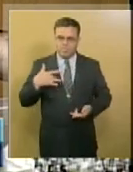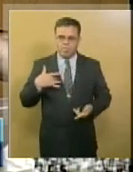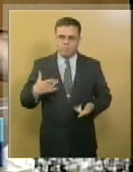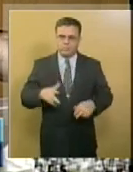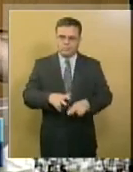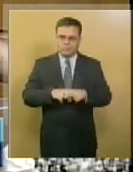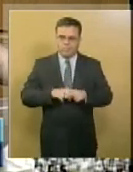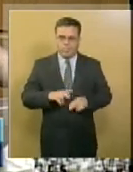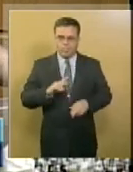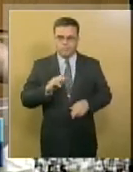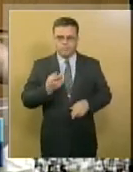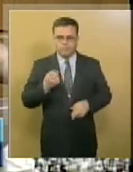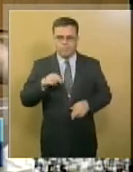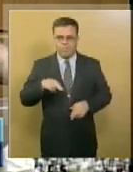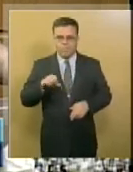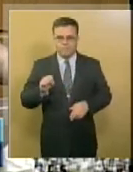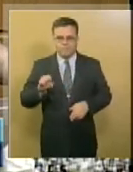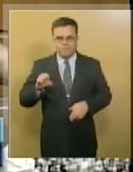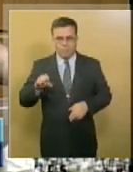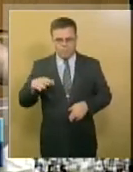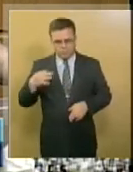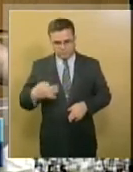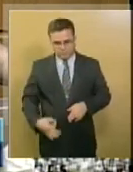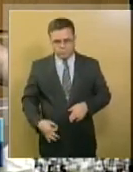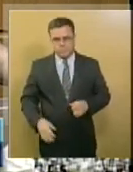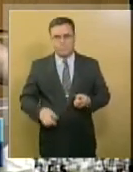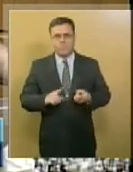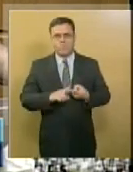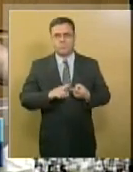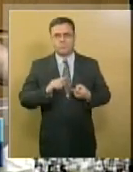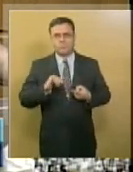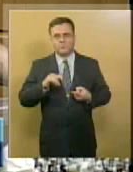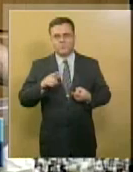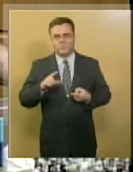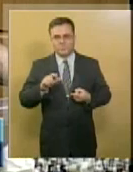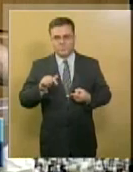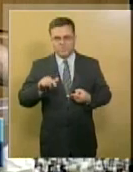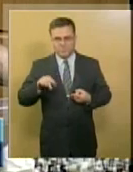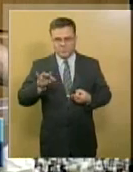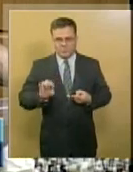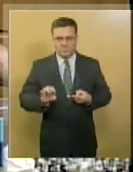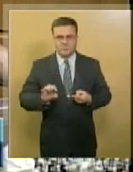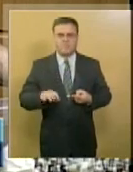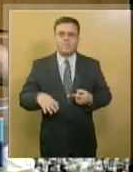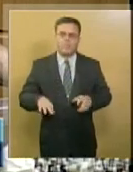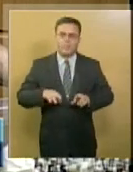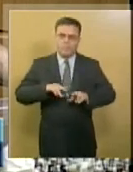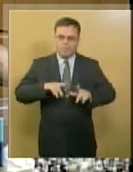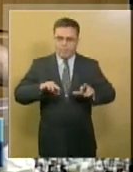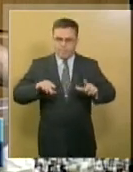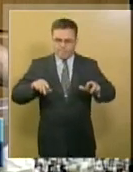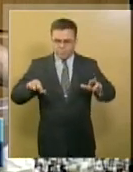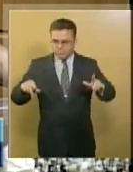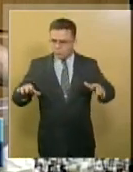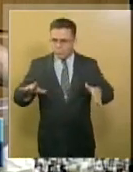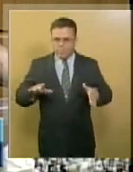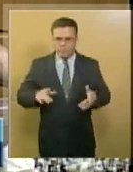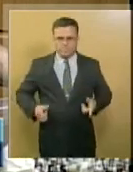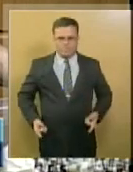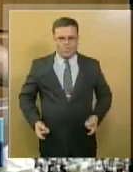as zoonoses, não foi citado aí, mas estão a giardia e toda a carga de endoparasitas,